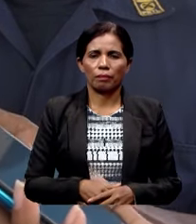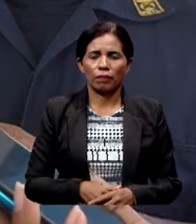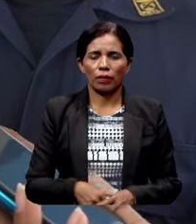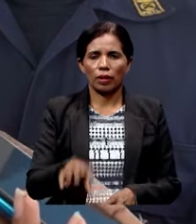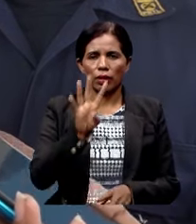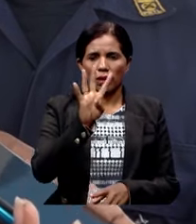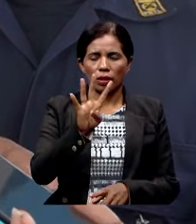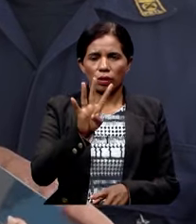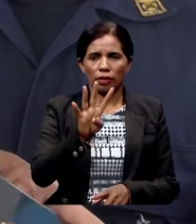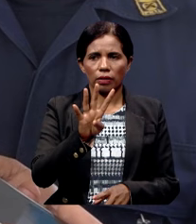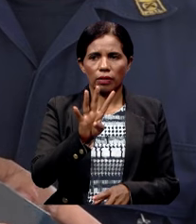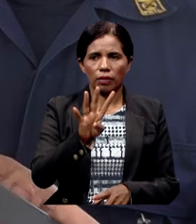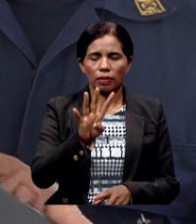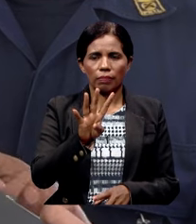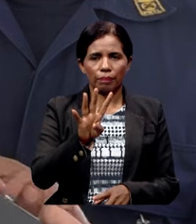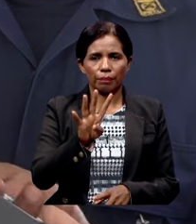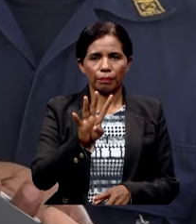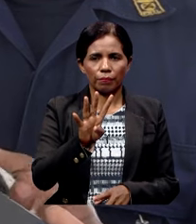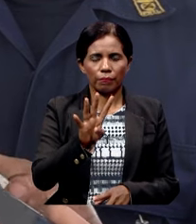Inhat,